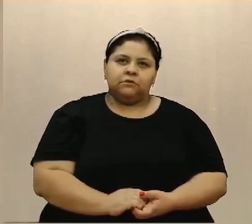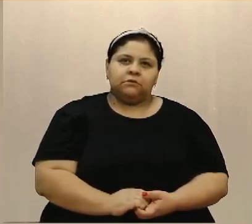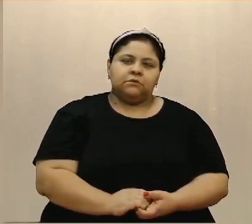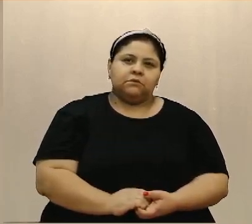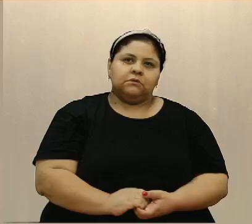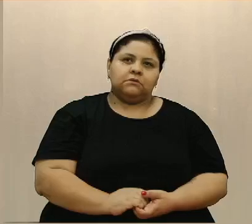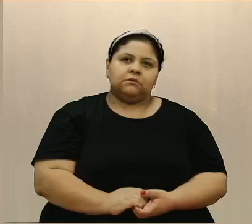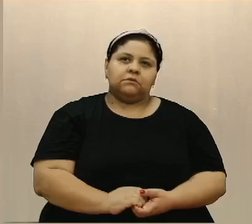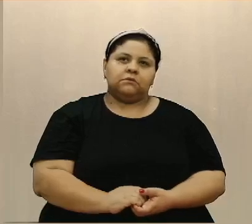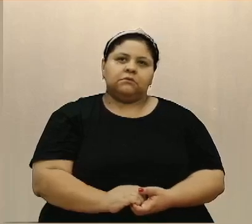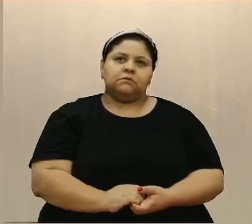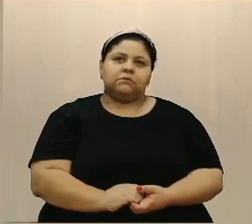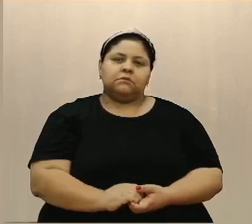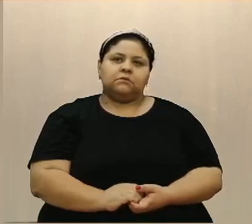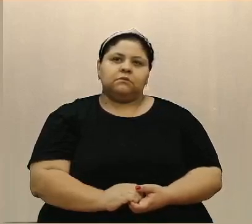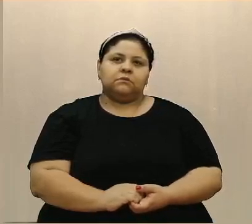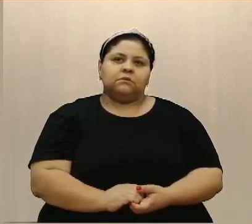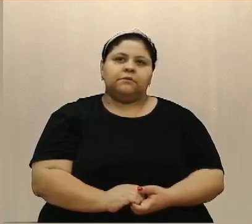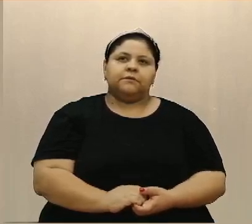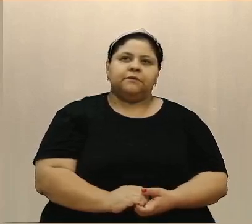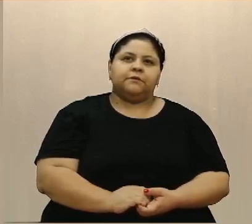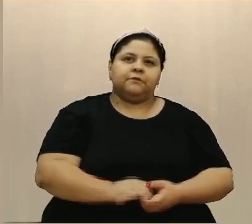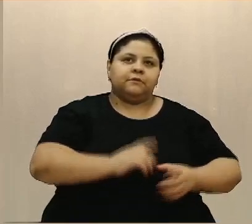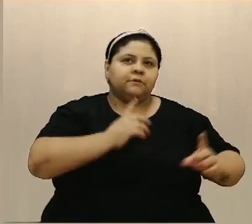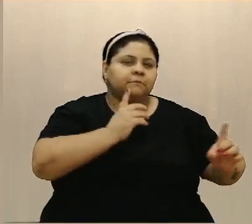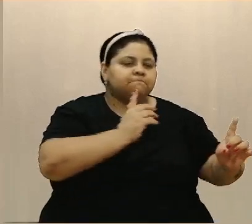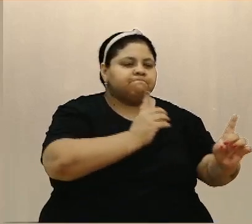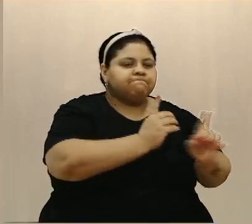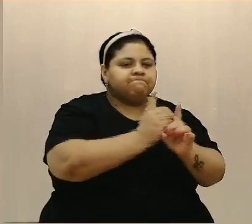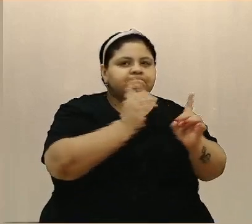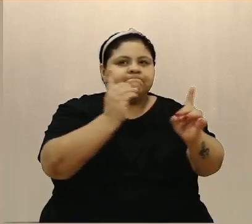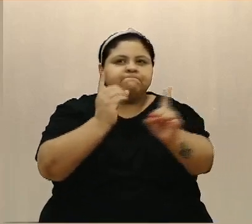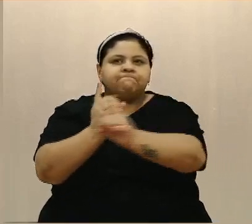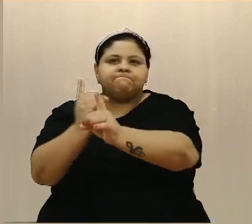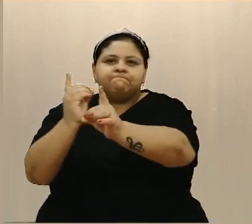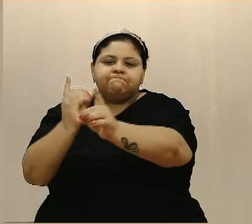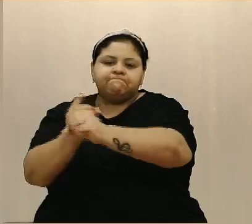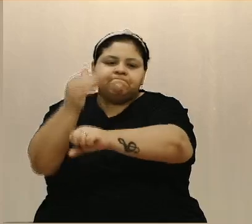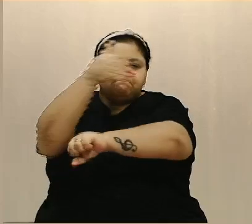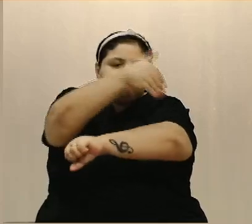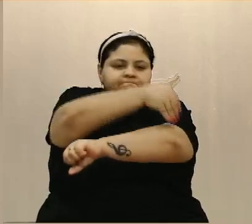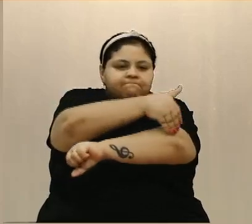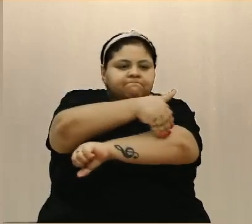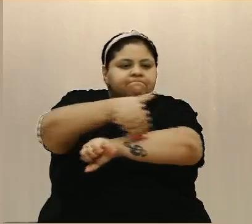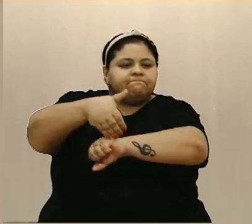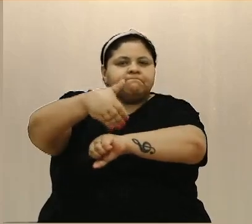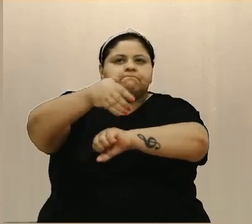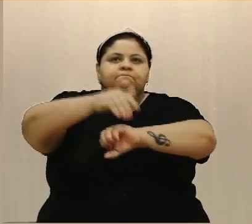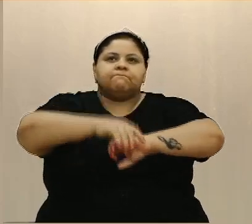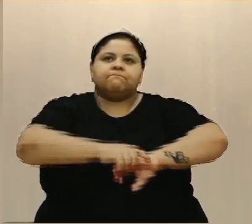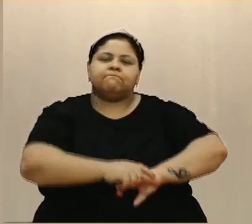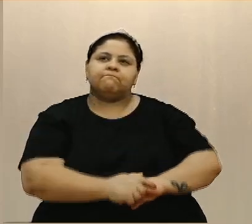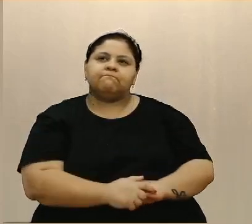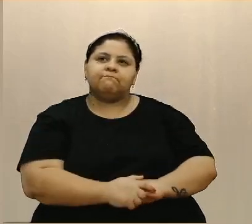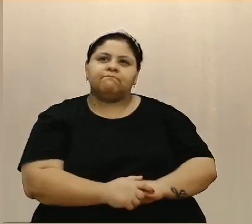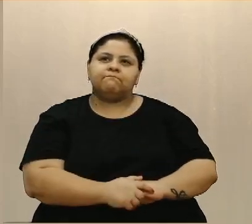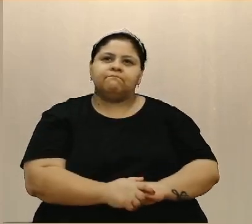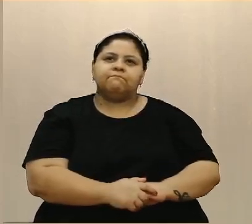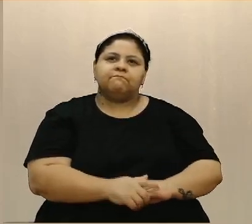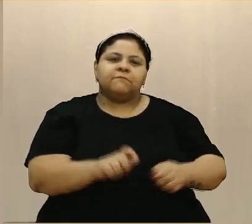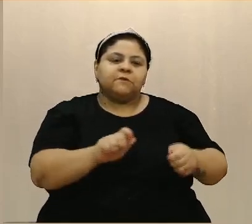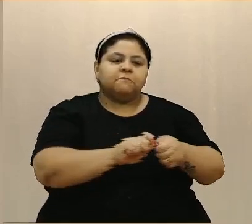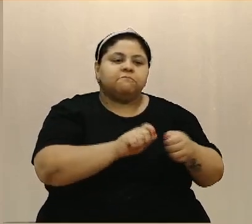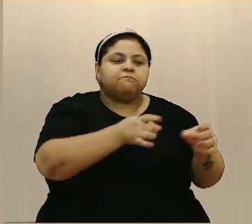Eles se encontram no cais do porto pelas calçadas, fazem